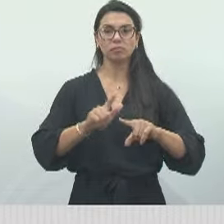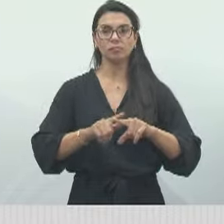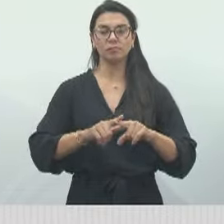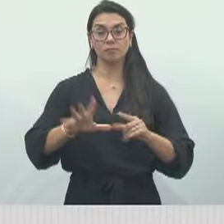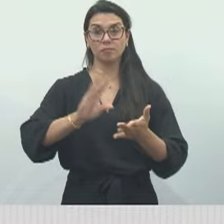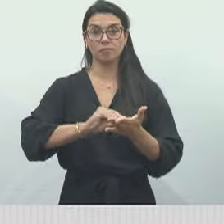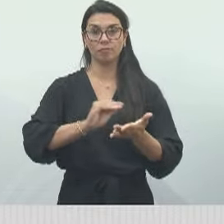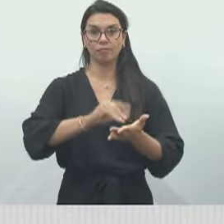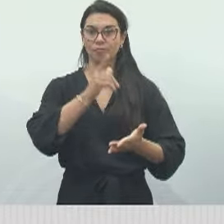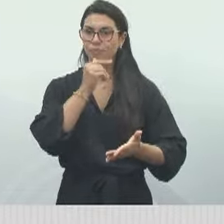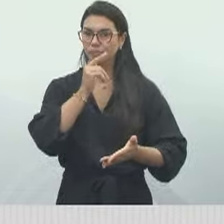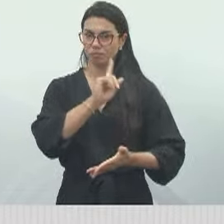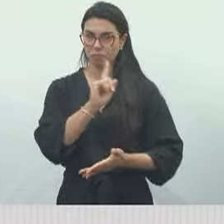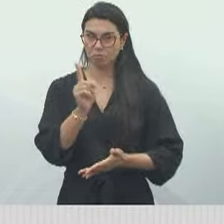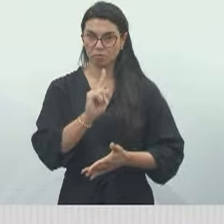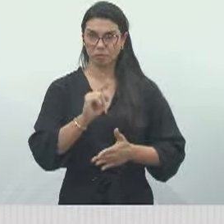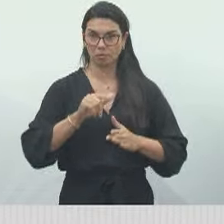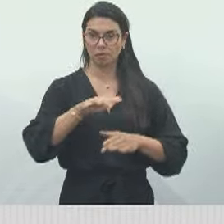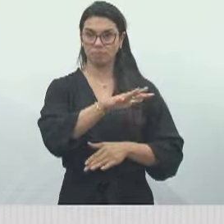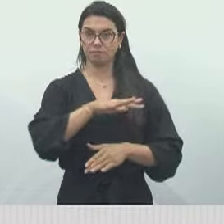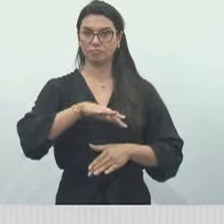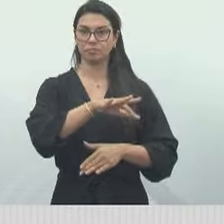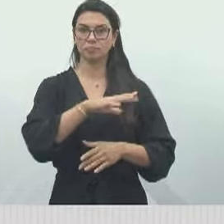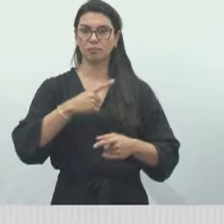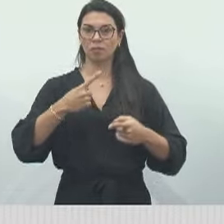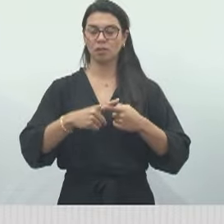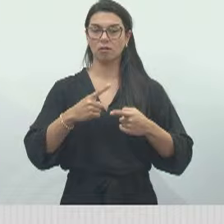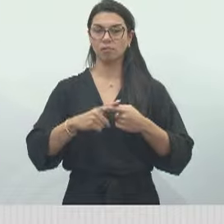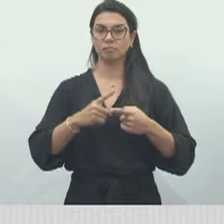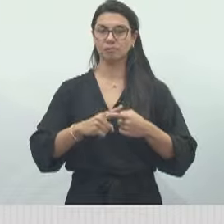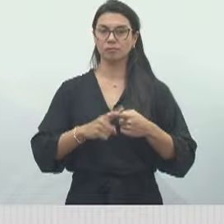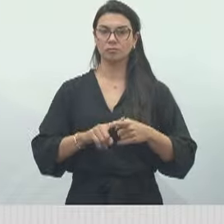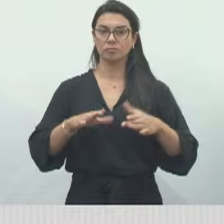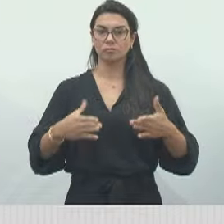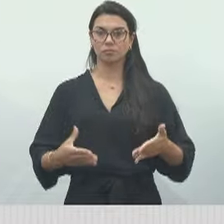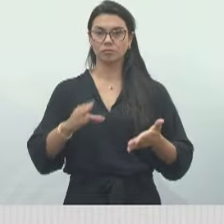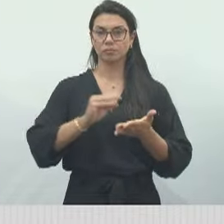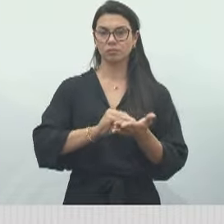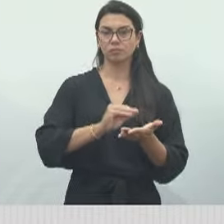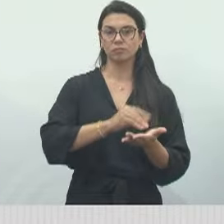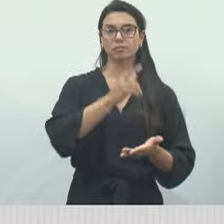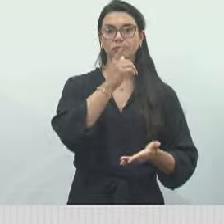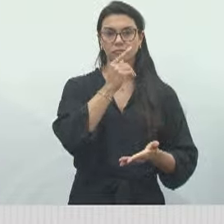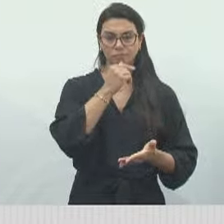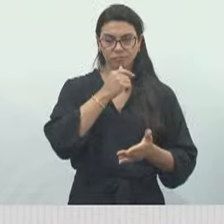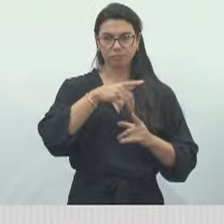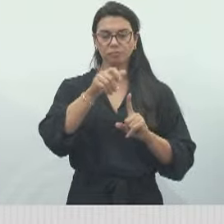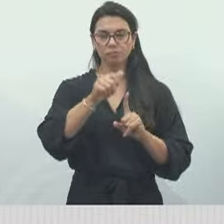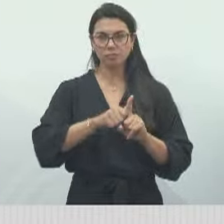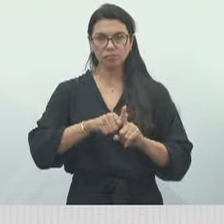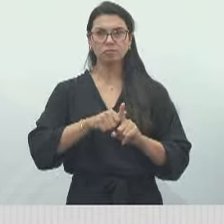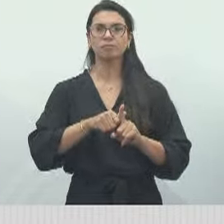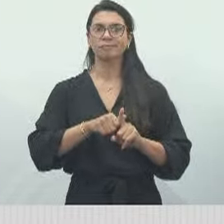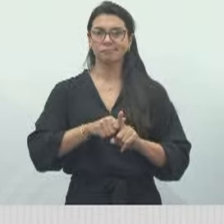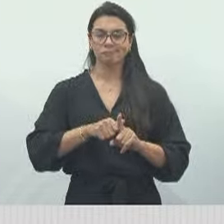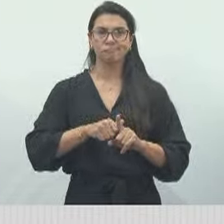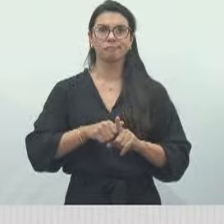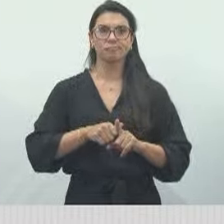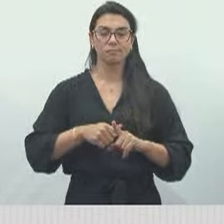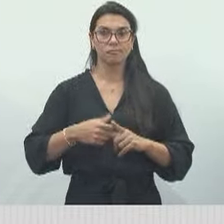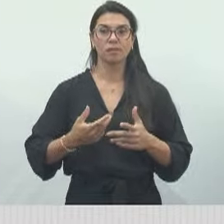faltar água naquele local, porque a falta d'água foi grande nesse mês,